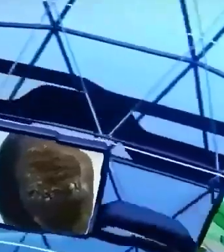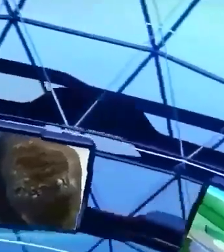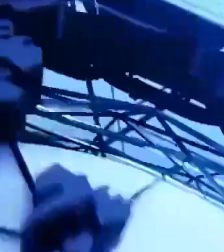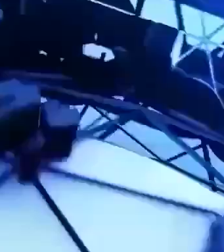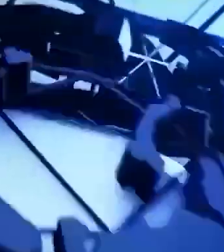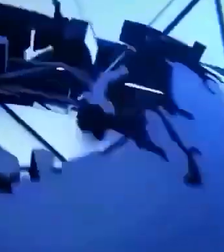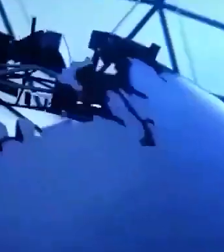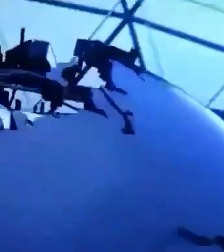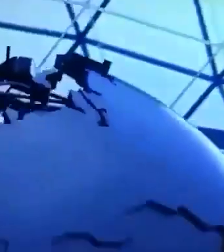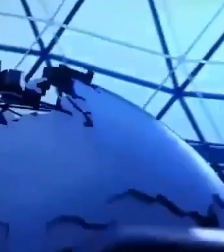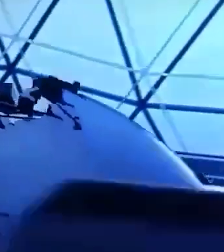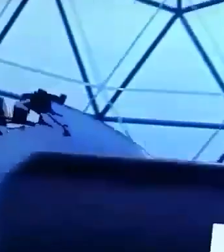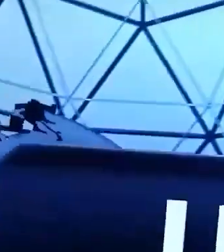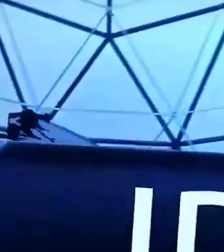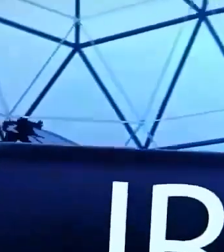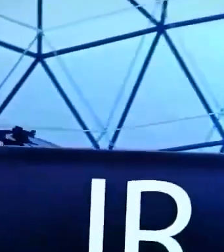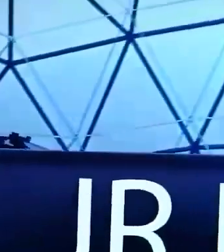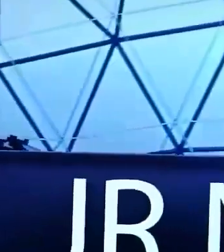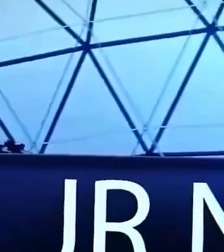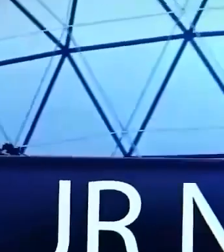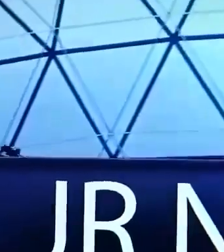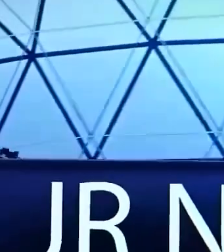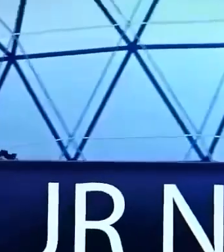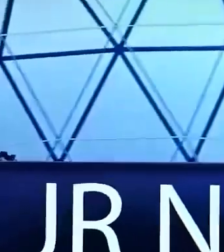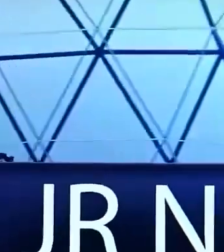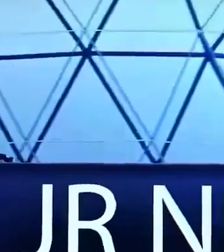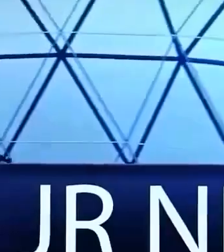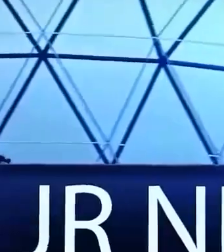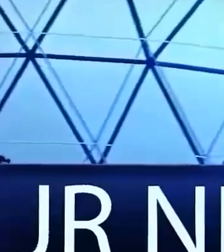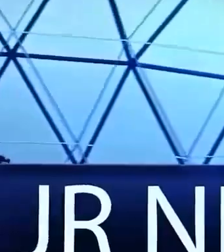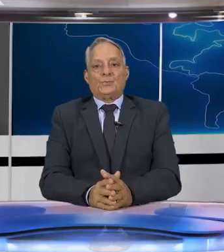Está no ar, o Jornal Regional.